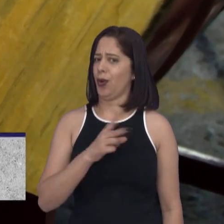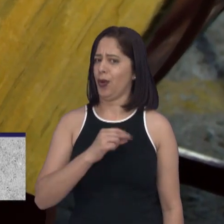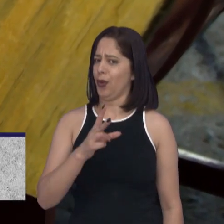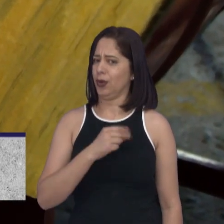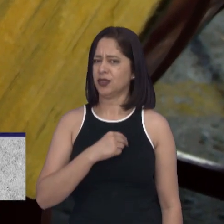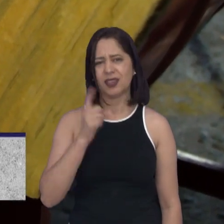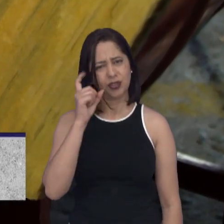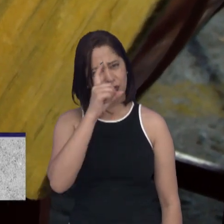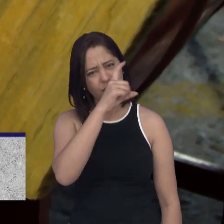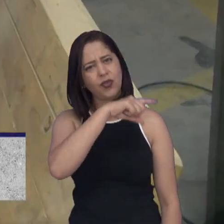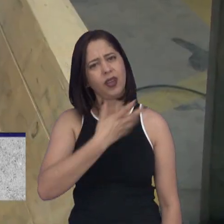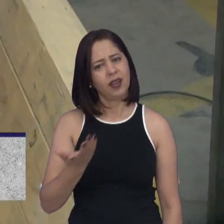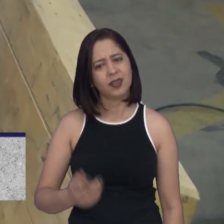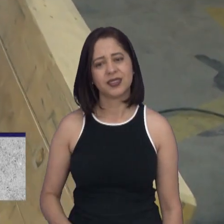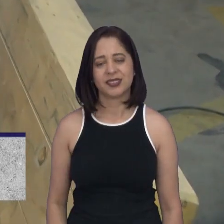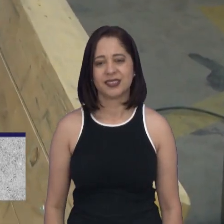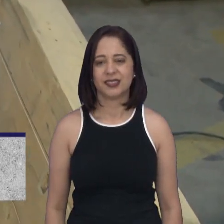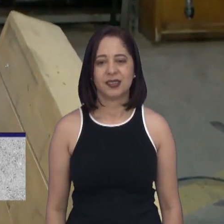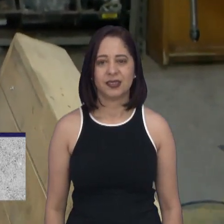Nossa, isso é muito difícil.